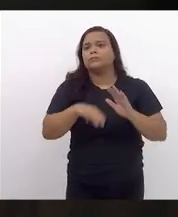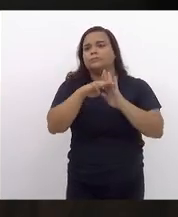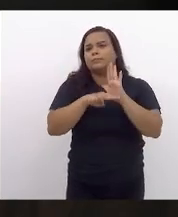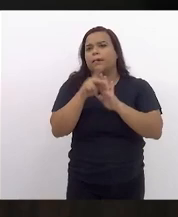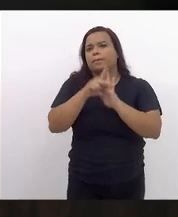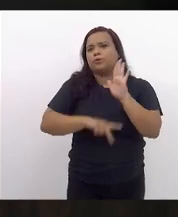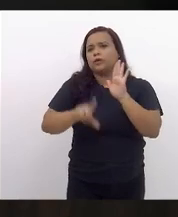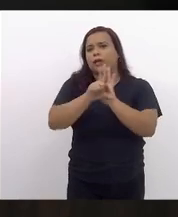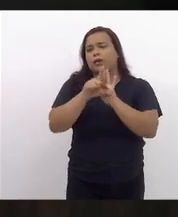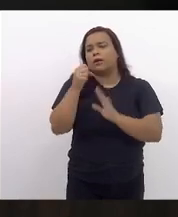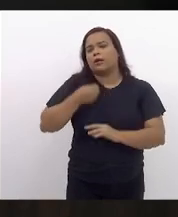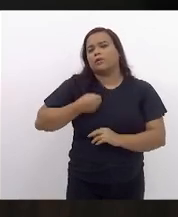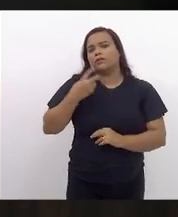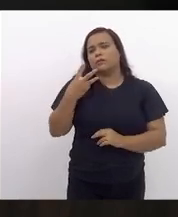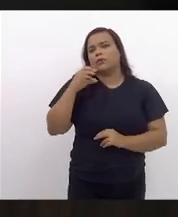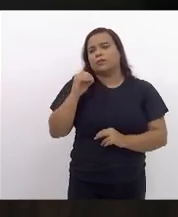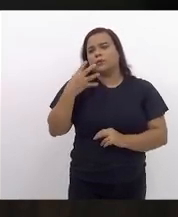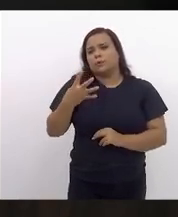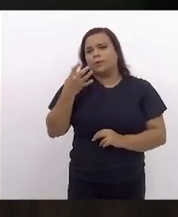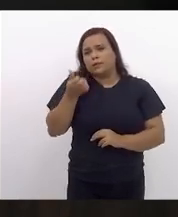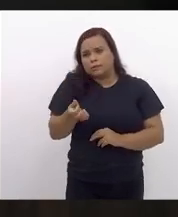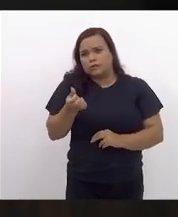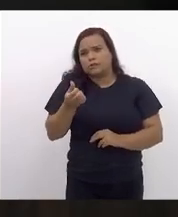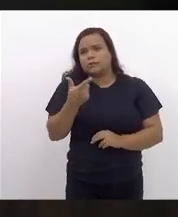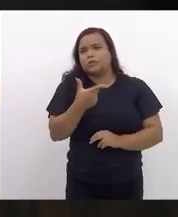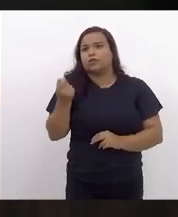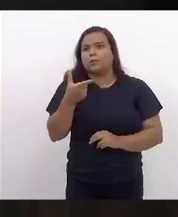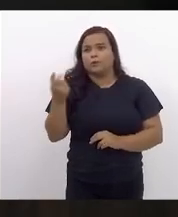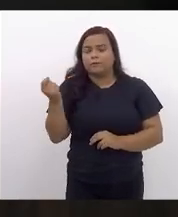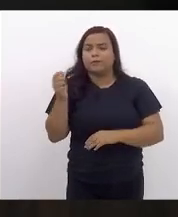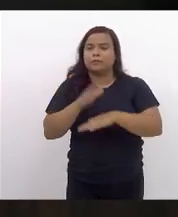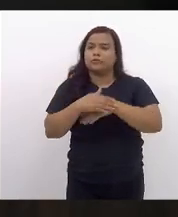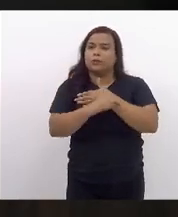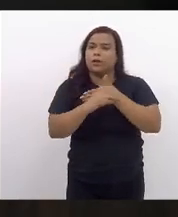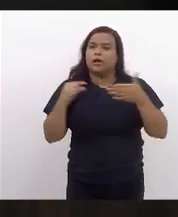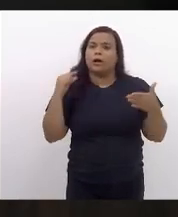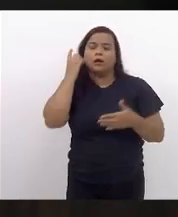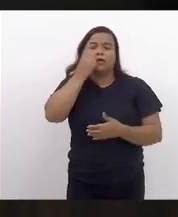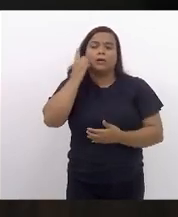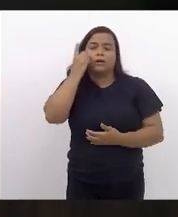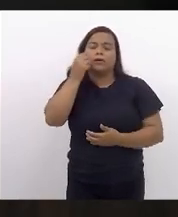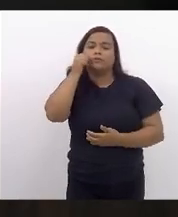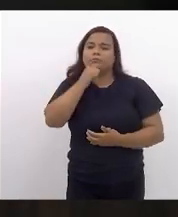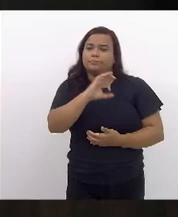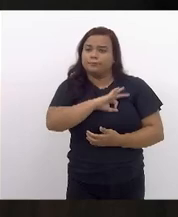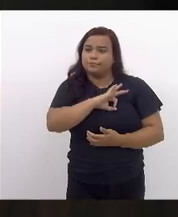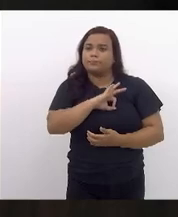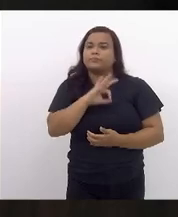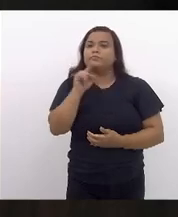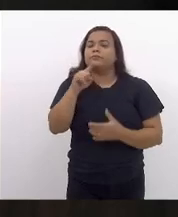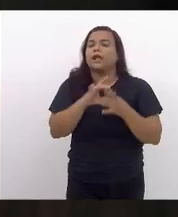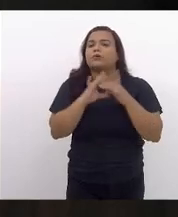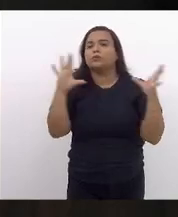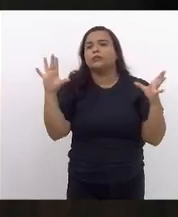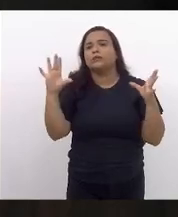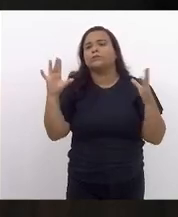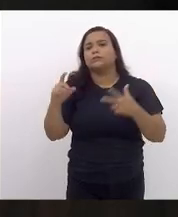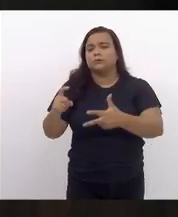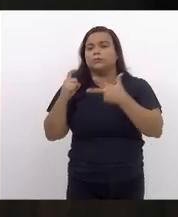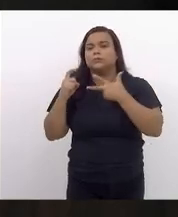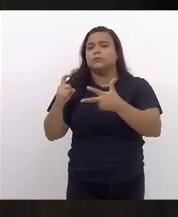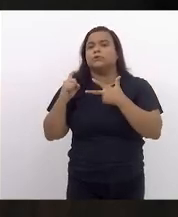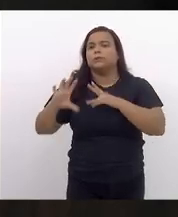projeto de lei número 3046 de 2020, de autoria da deputada Marta Rocha, que autoriza o Poder Executivo